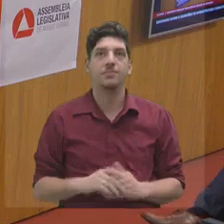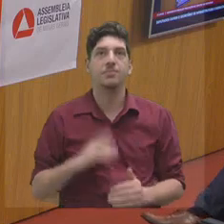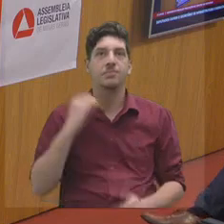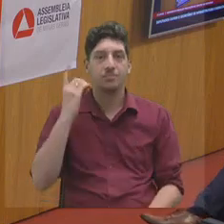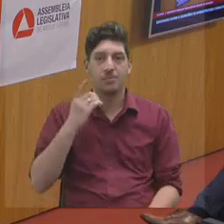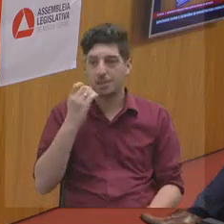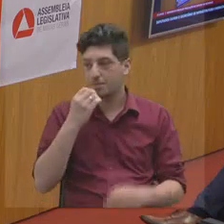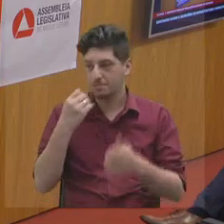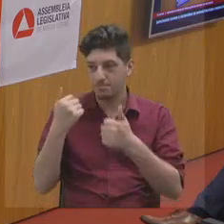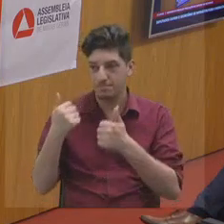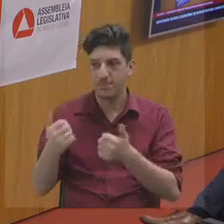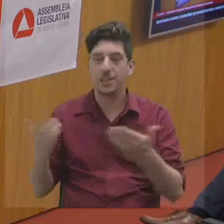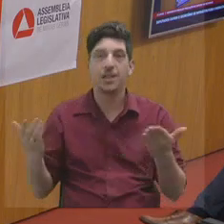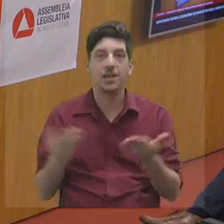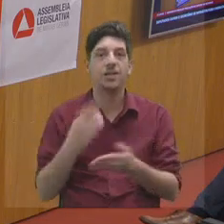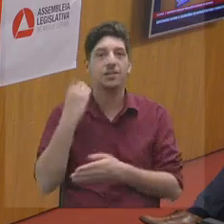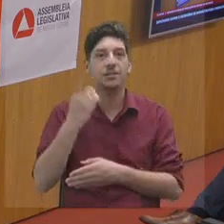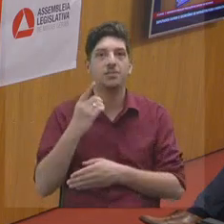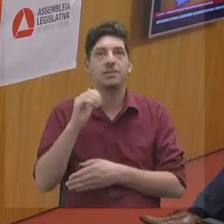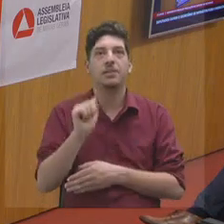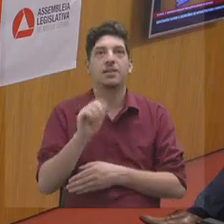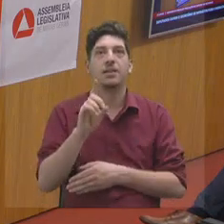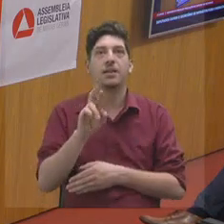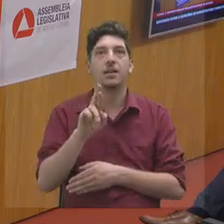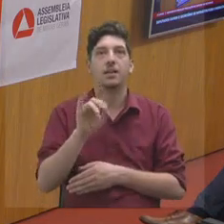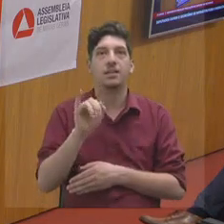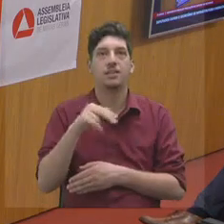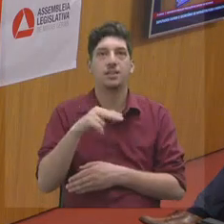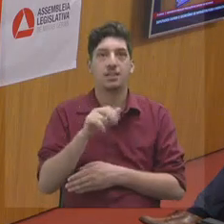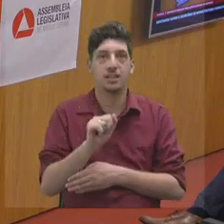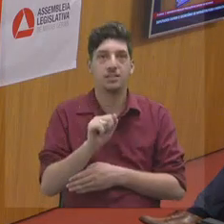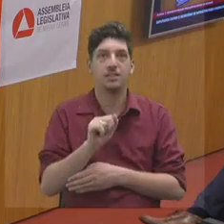na sequência Deputado Adriano Alvarenga